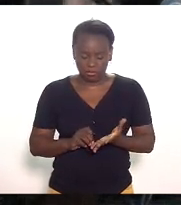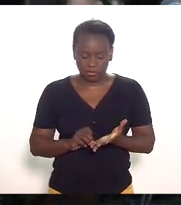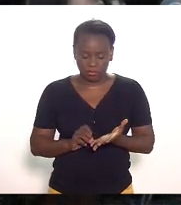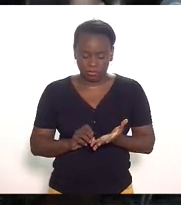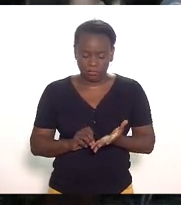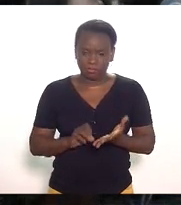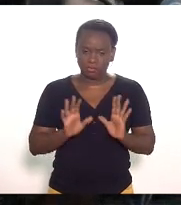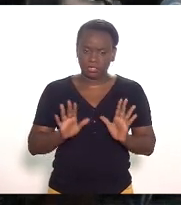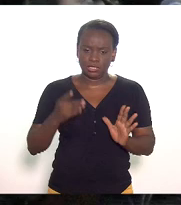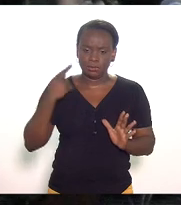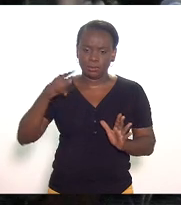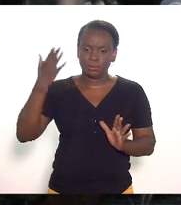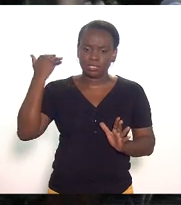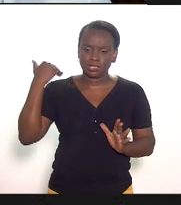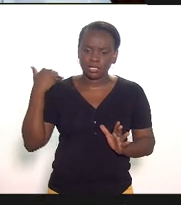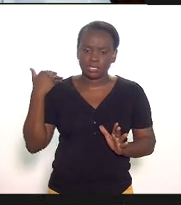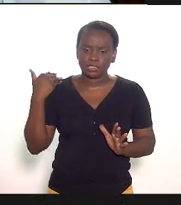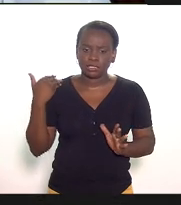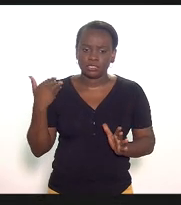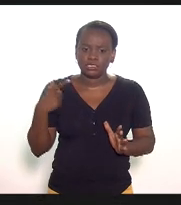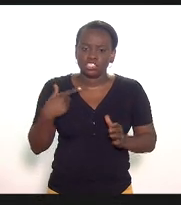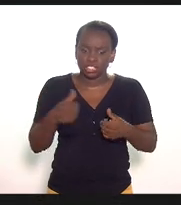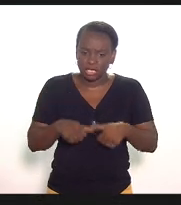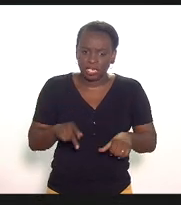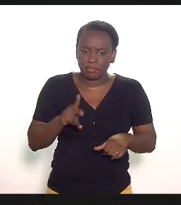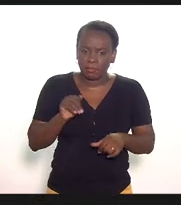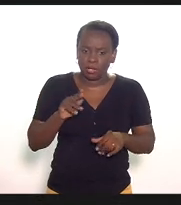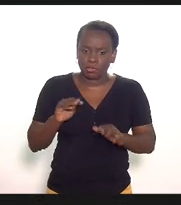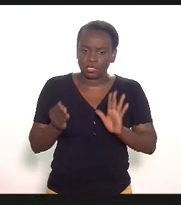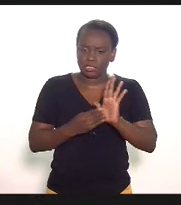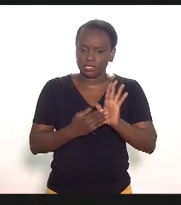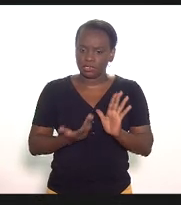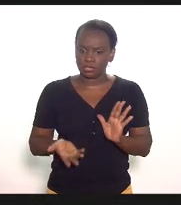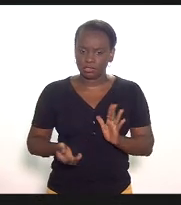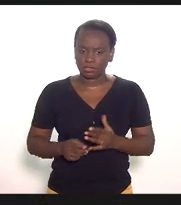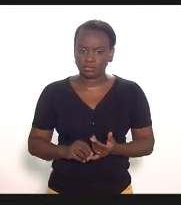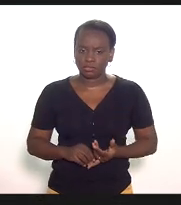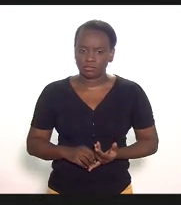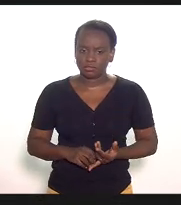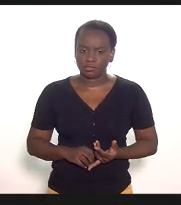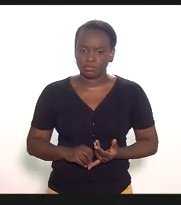Mas semana passada ele estava na pauta. O